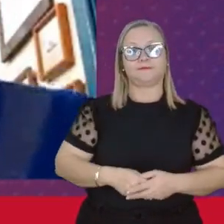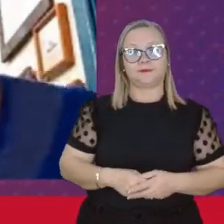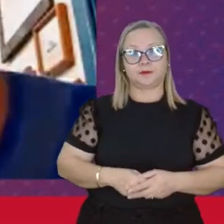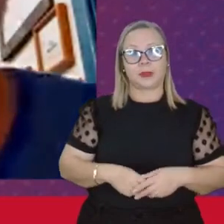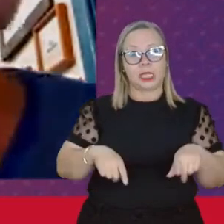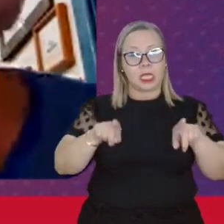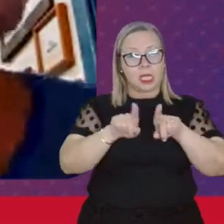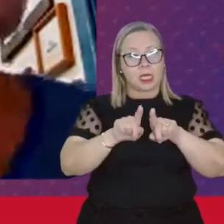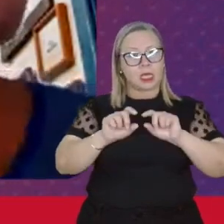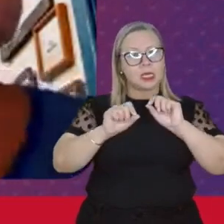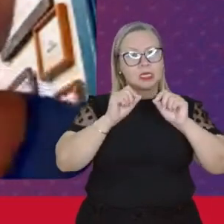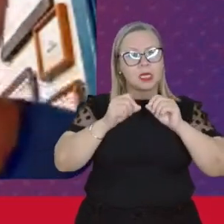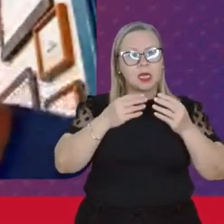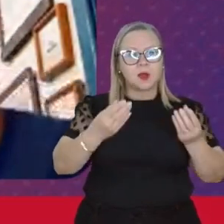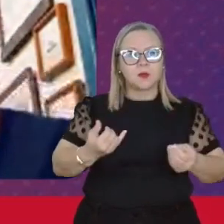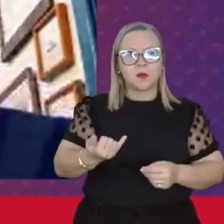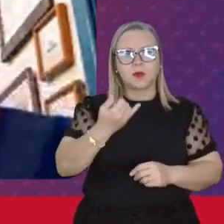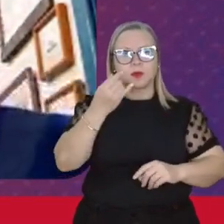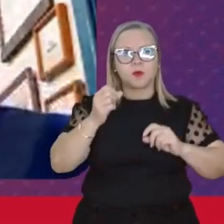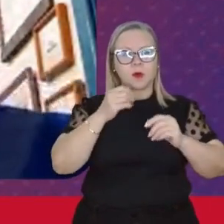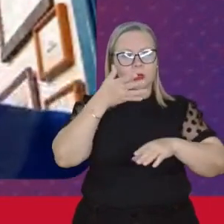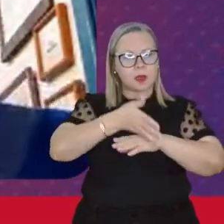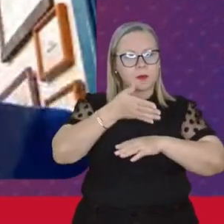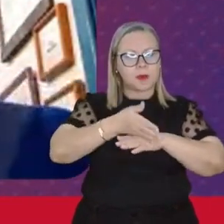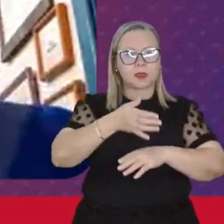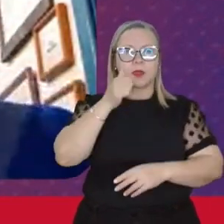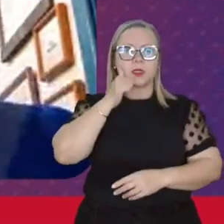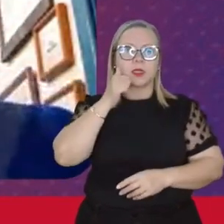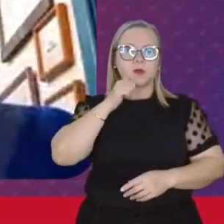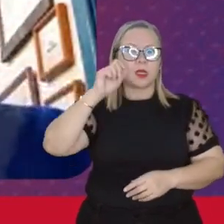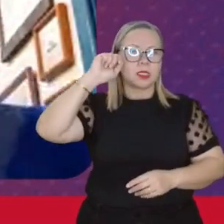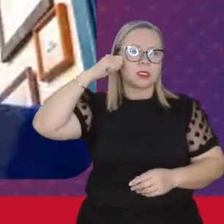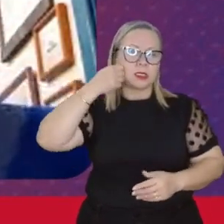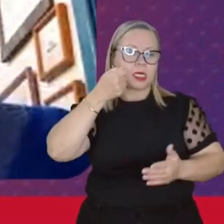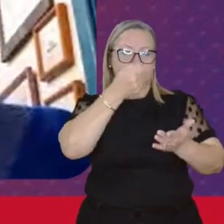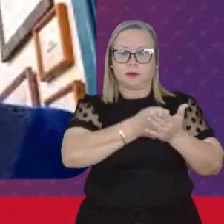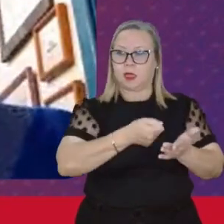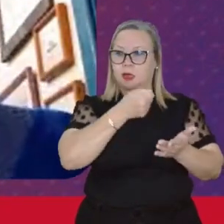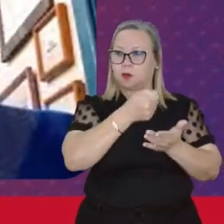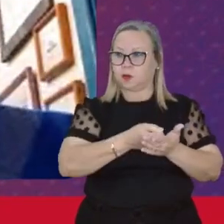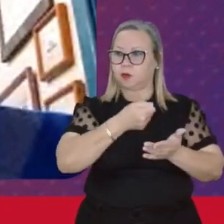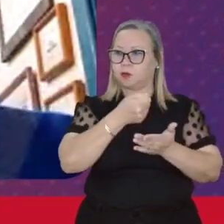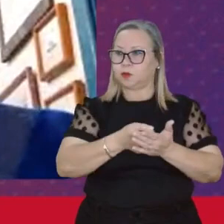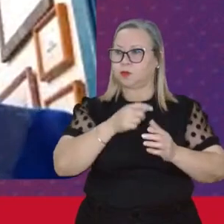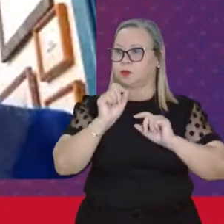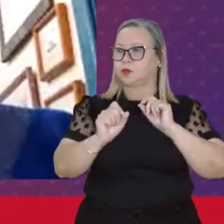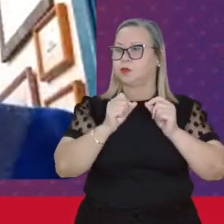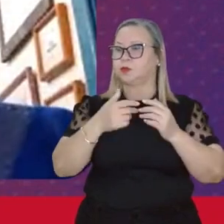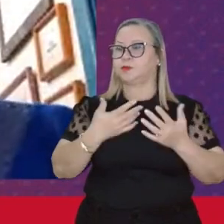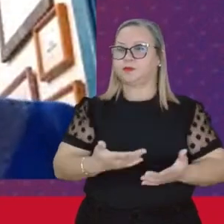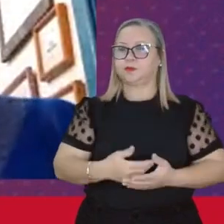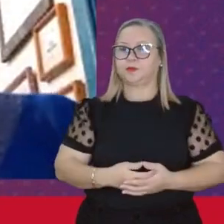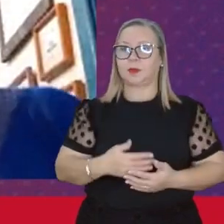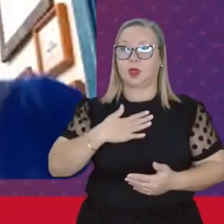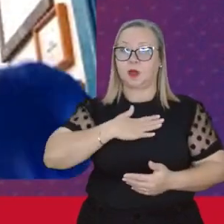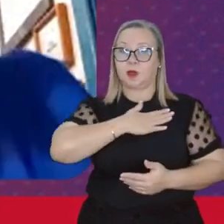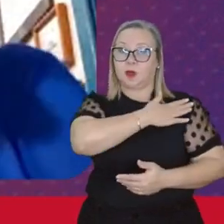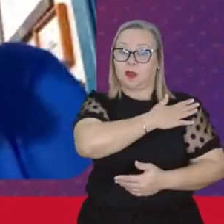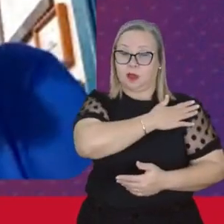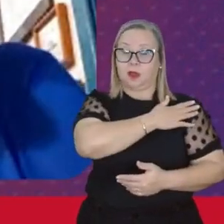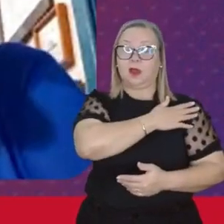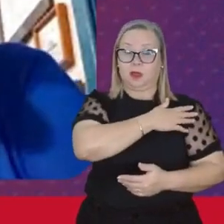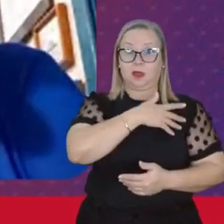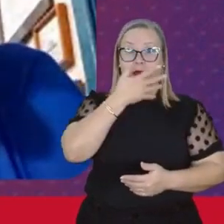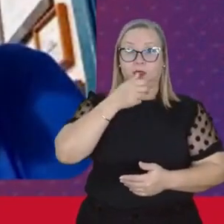bastante expressiva a participação das mulheres negras na luta contra a ditadura.